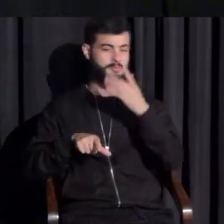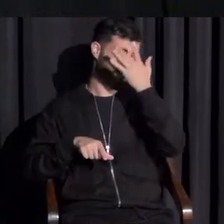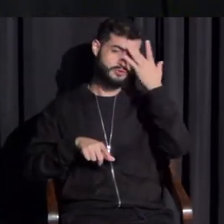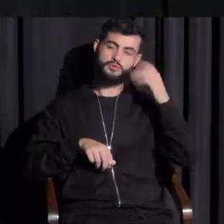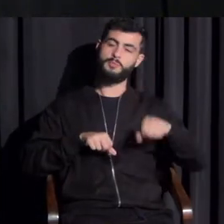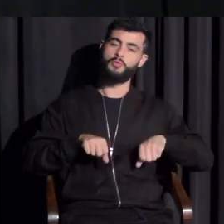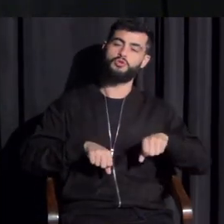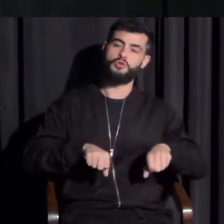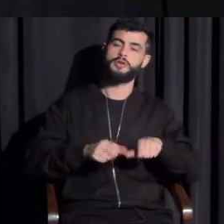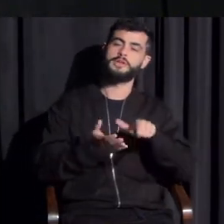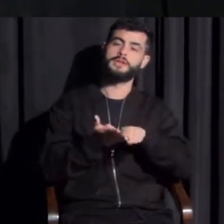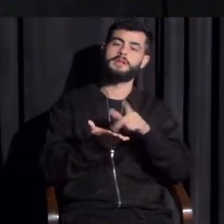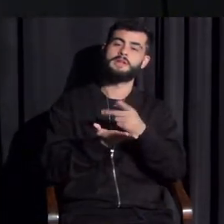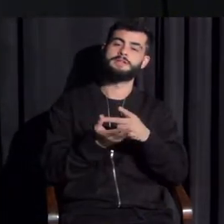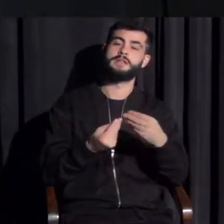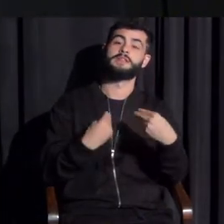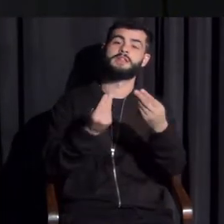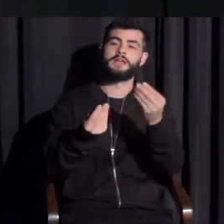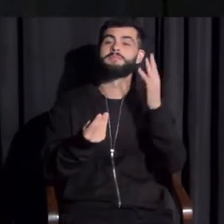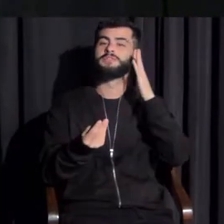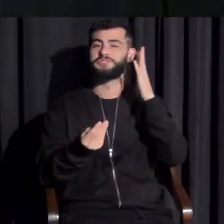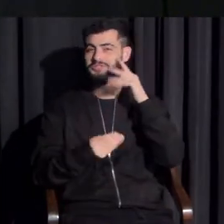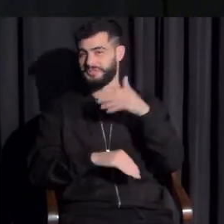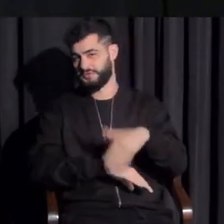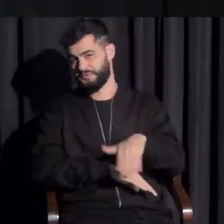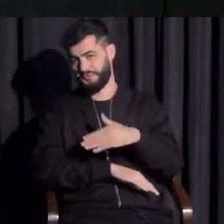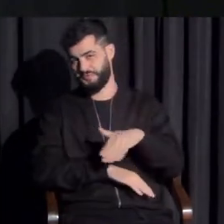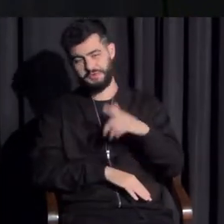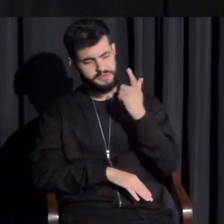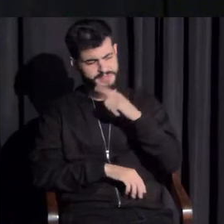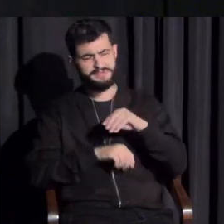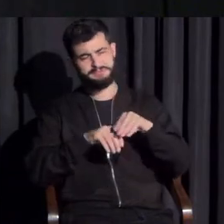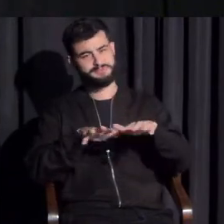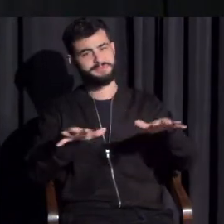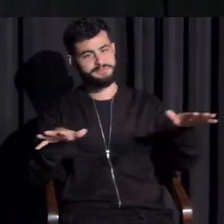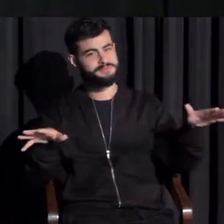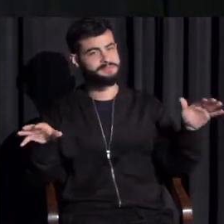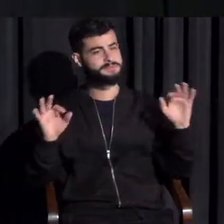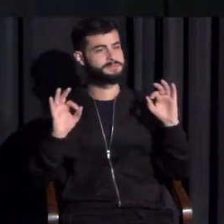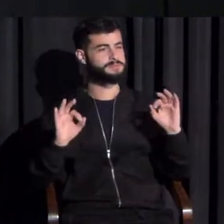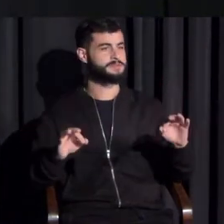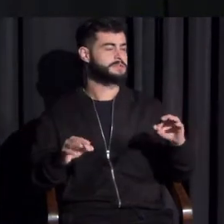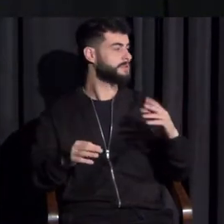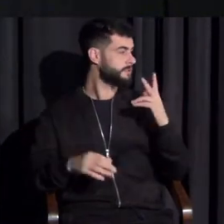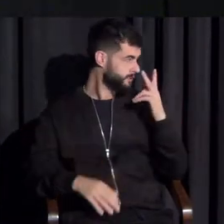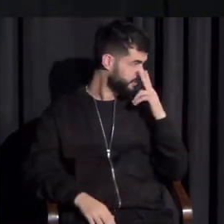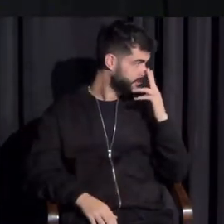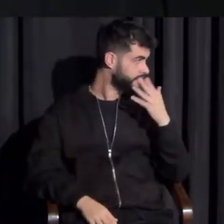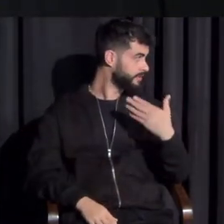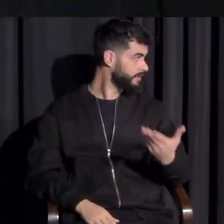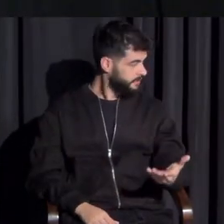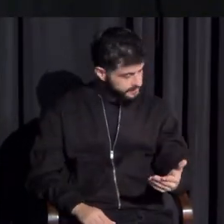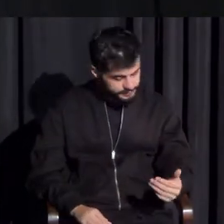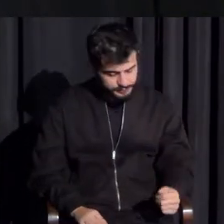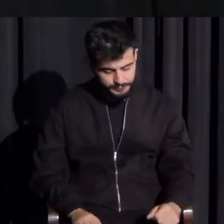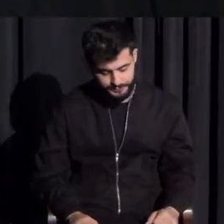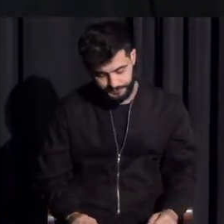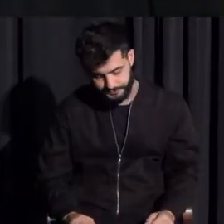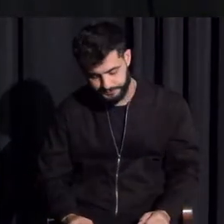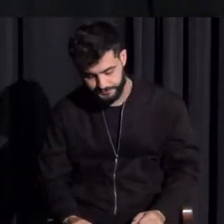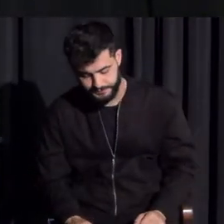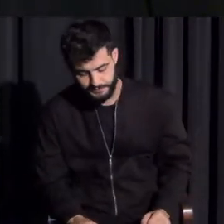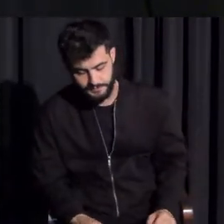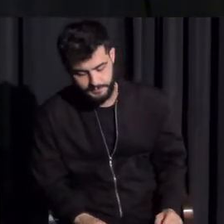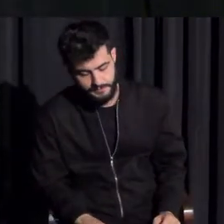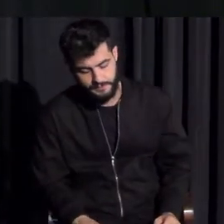motoca, né? E vai para os outros tantos lugares. Bom, acho que era isso, gente. E aí, pensando no trauma, né? Fico